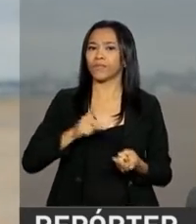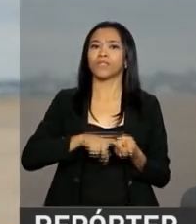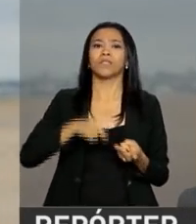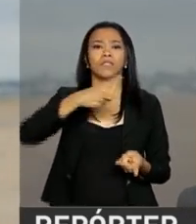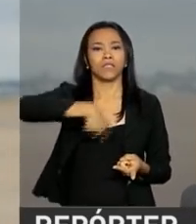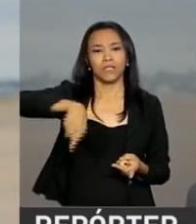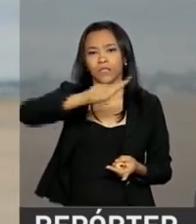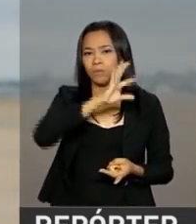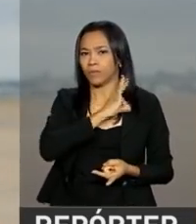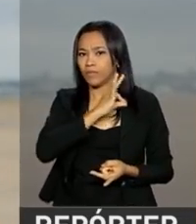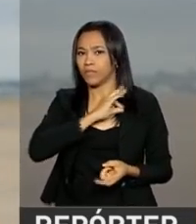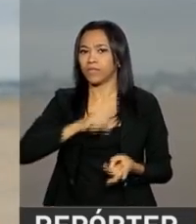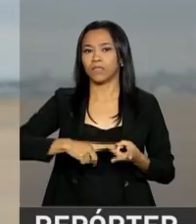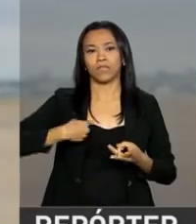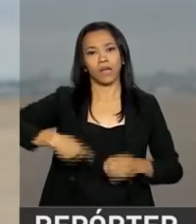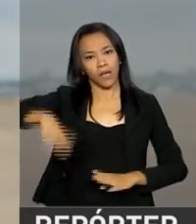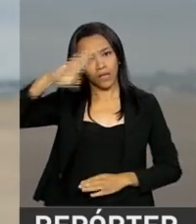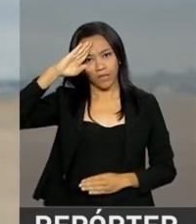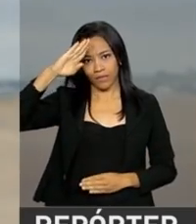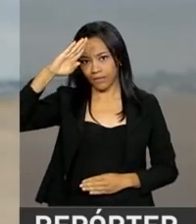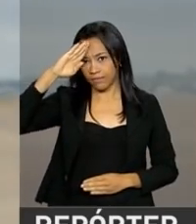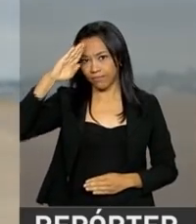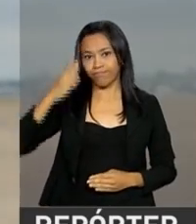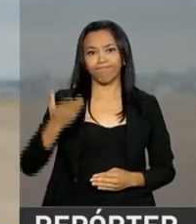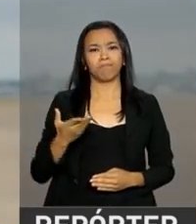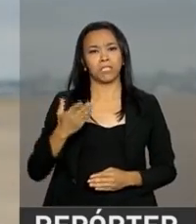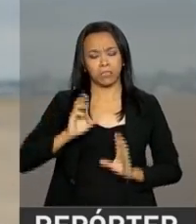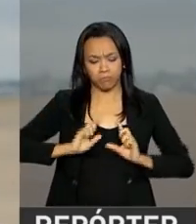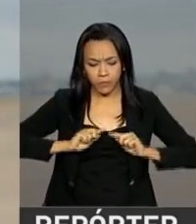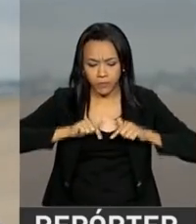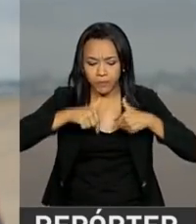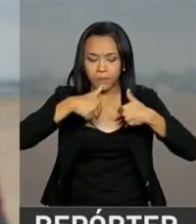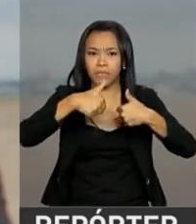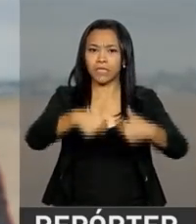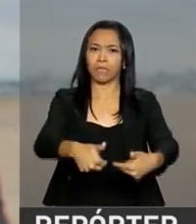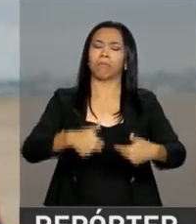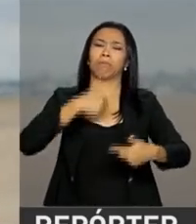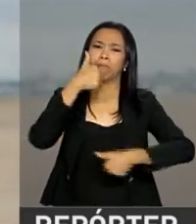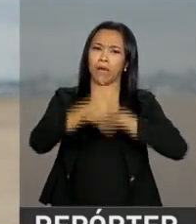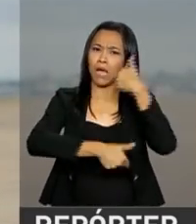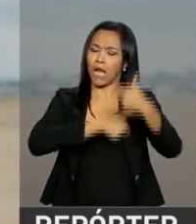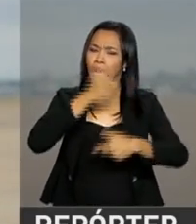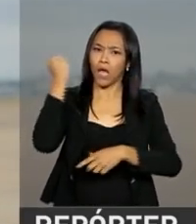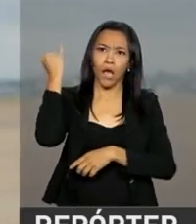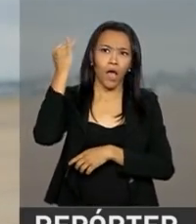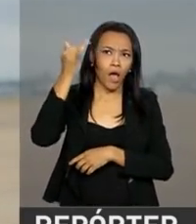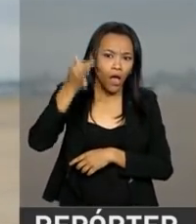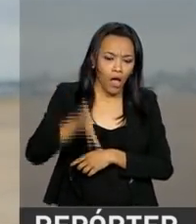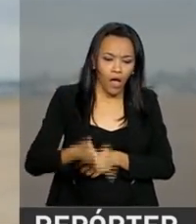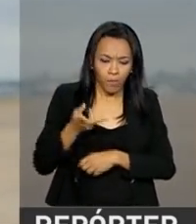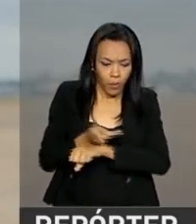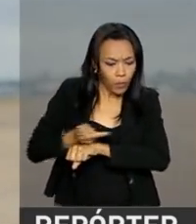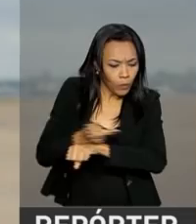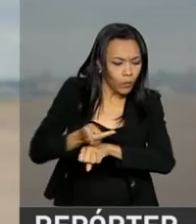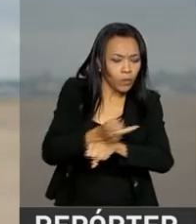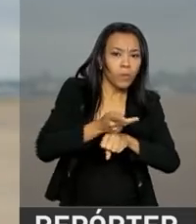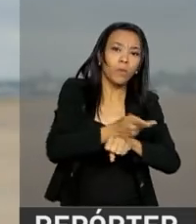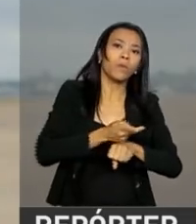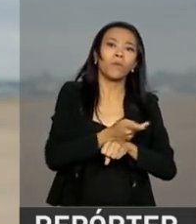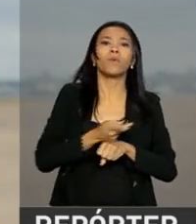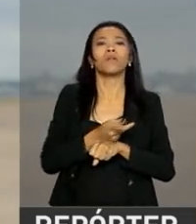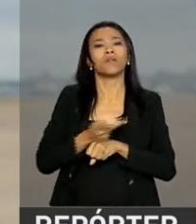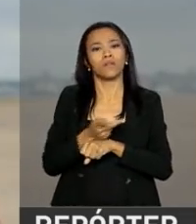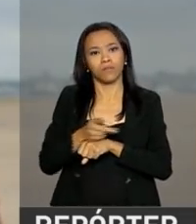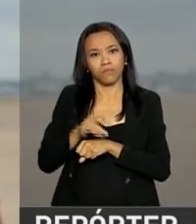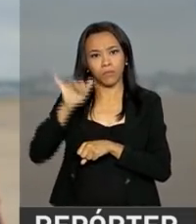policiais das Forças Armadas que não mediram esforços trabalhando noite dia dia e noite para que